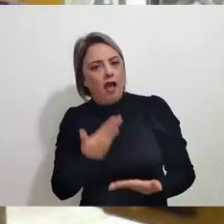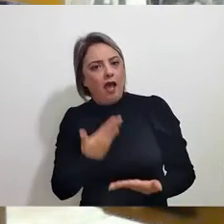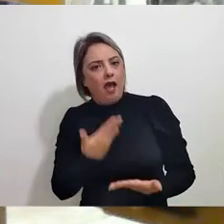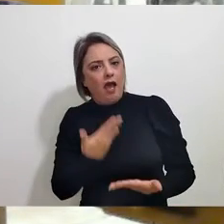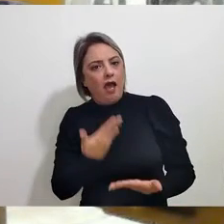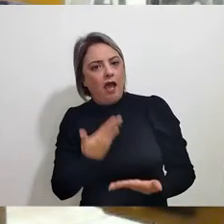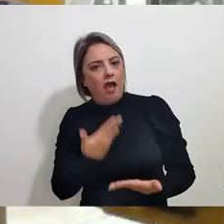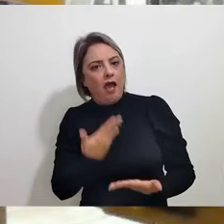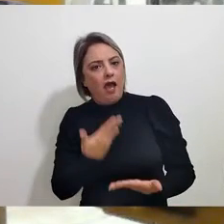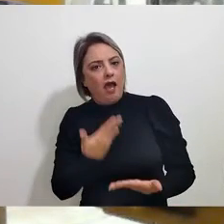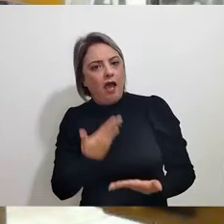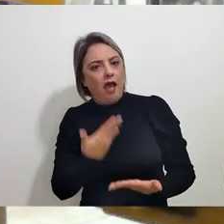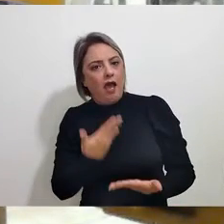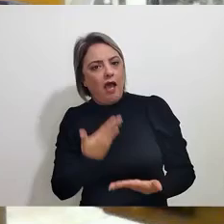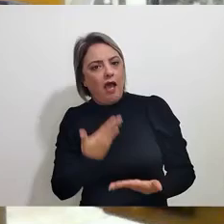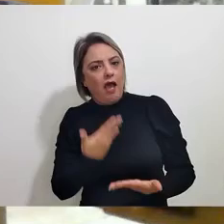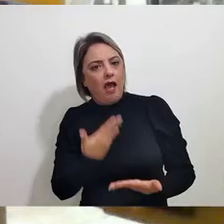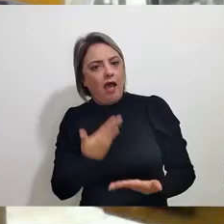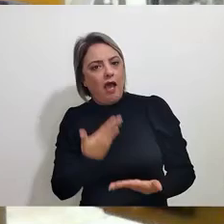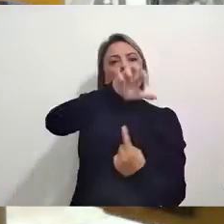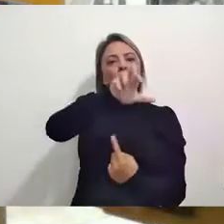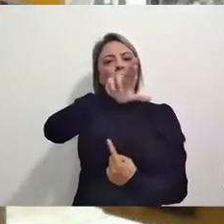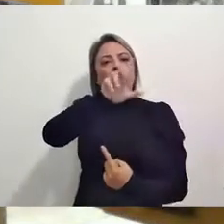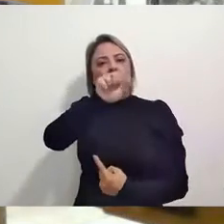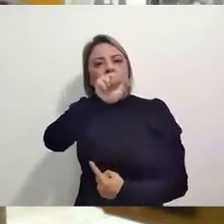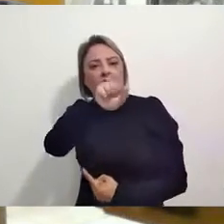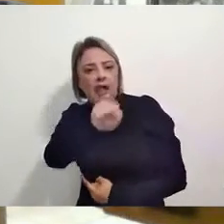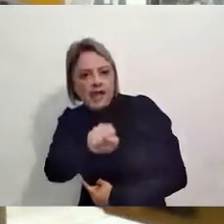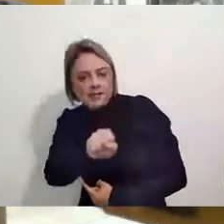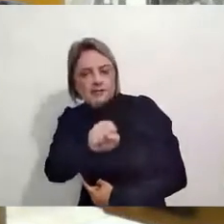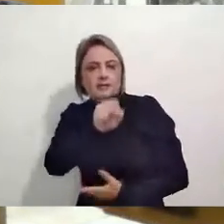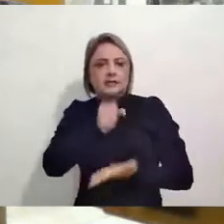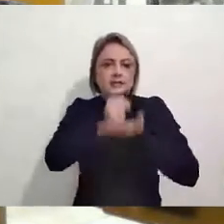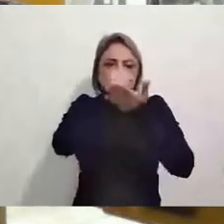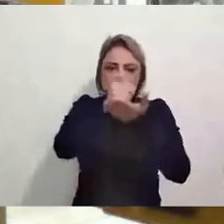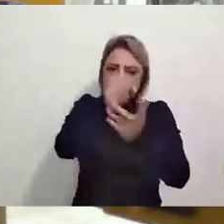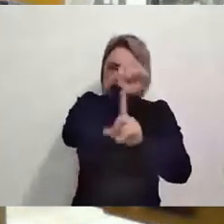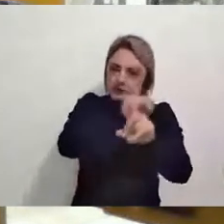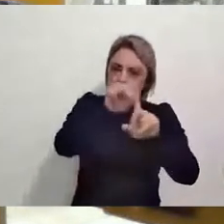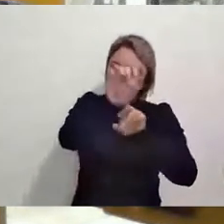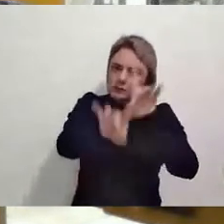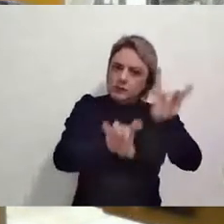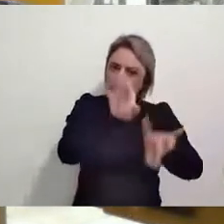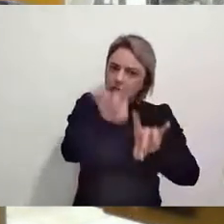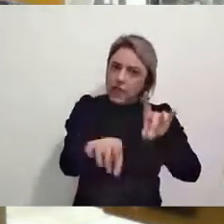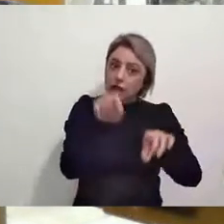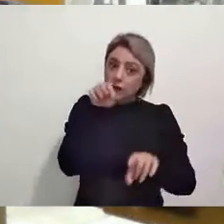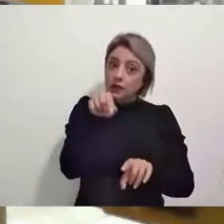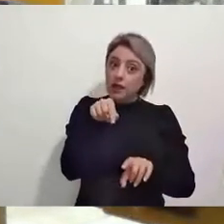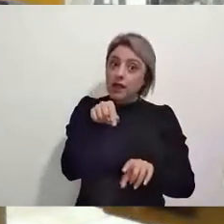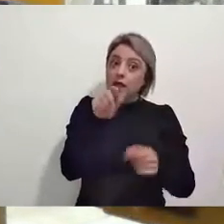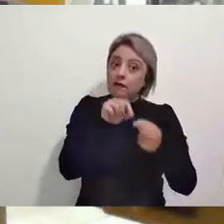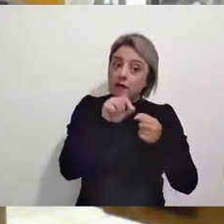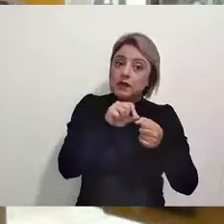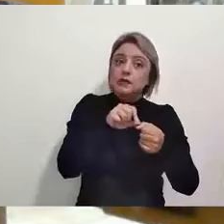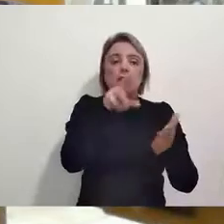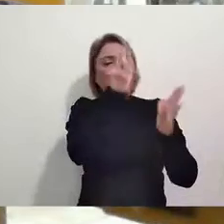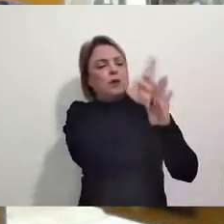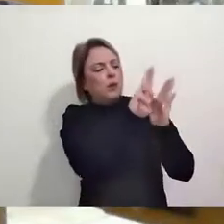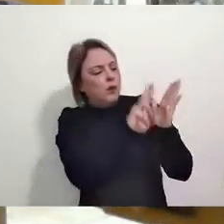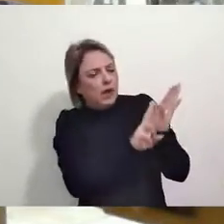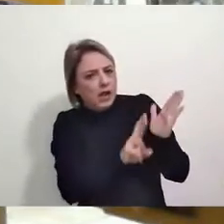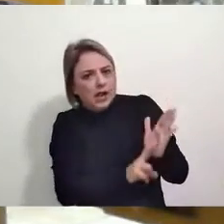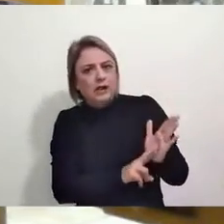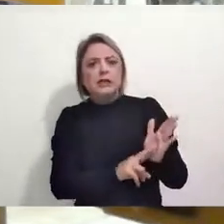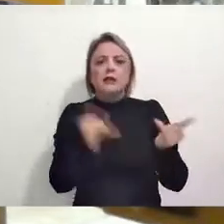de Referência e Assistência Social Especial, que é quem vai fazer os relatórios informativos, quem vai fazer um trabalho com essa criança e adolescente,